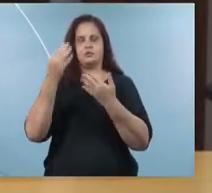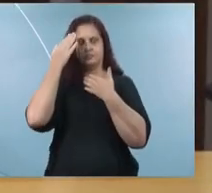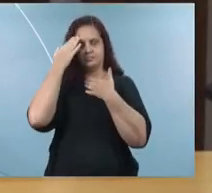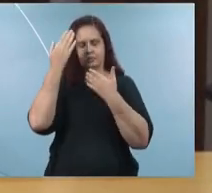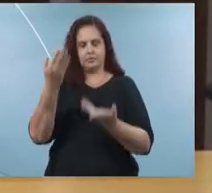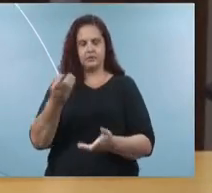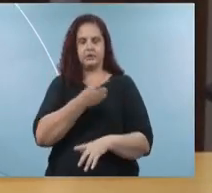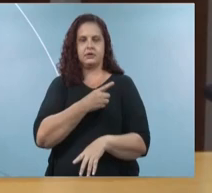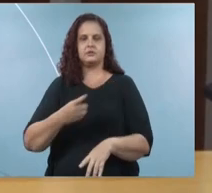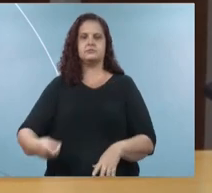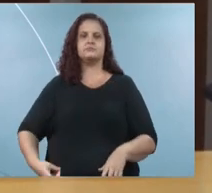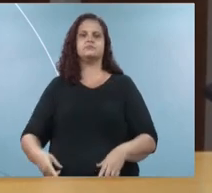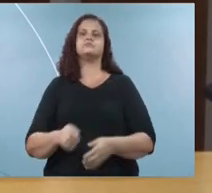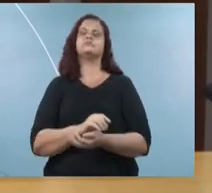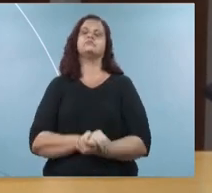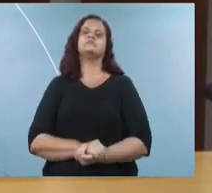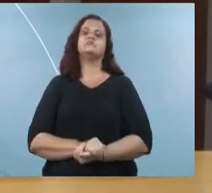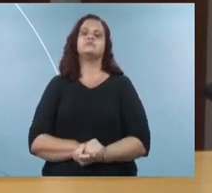uma vez.